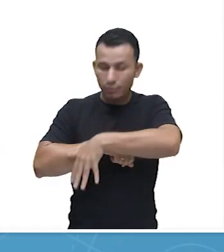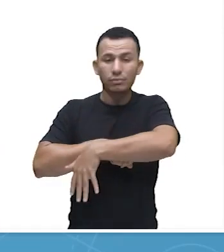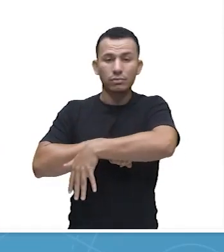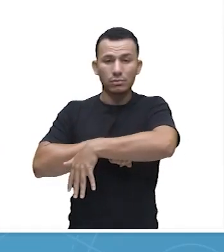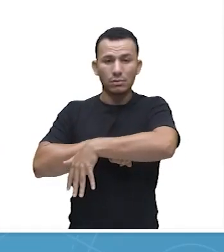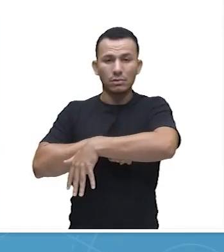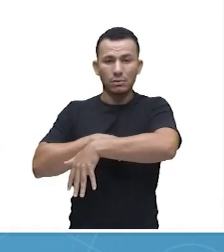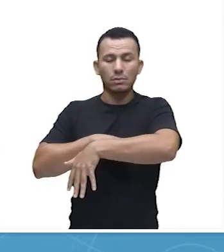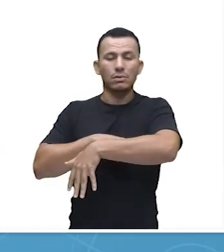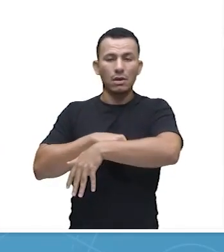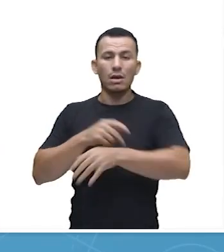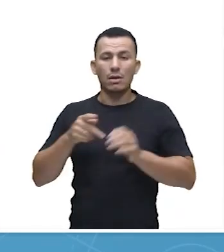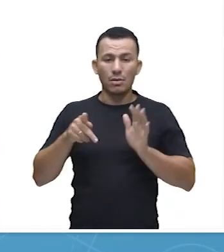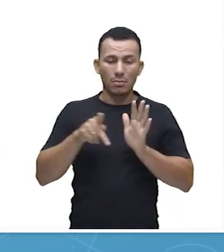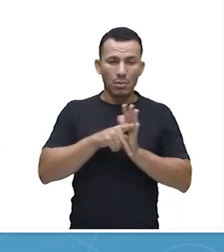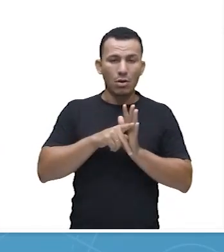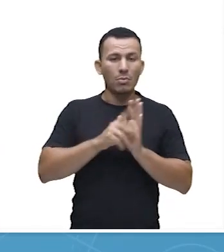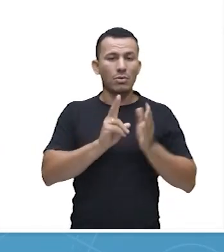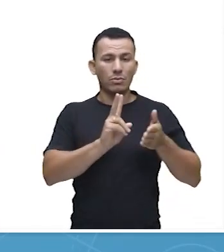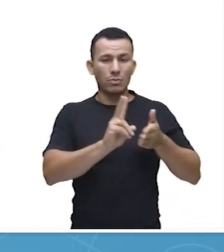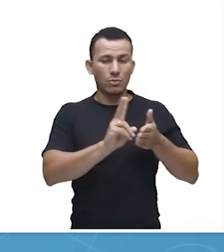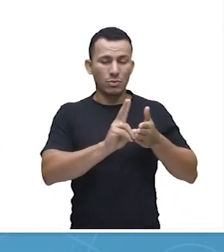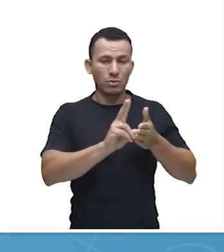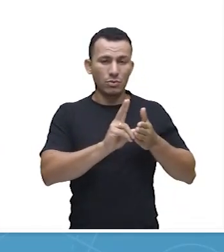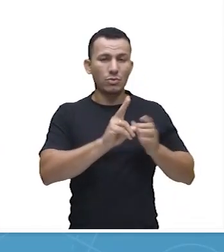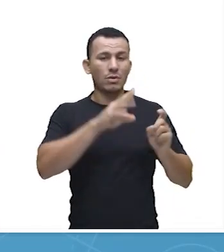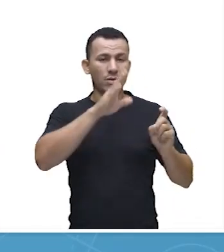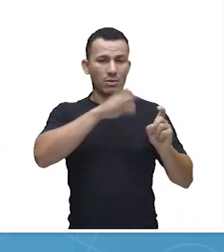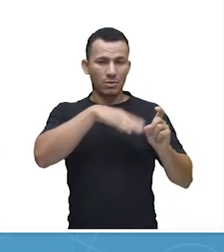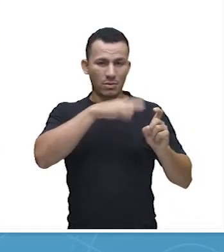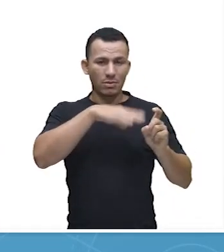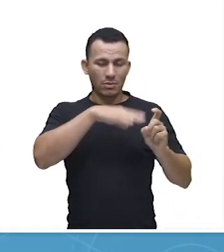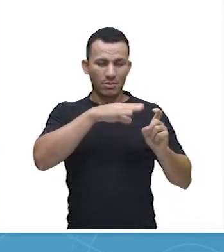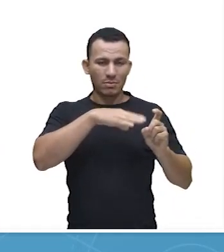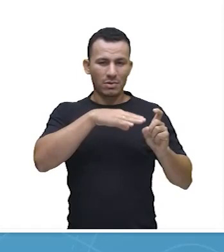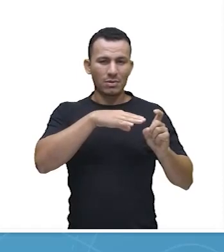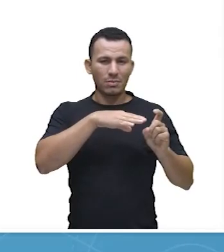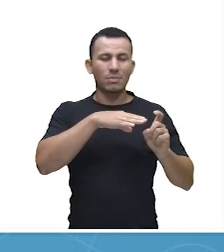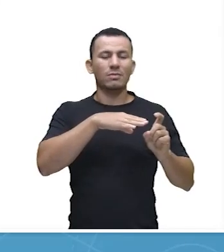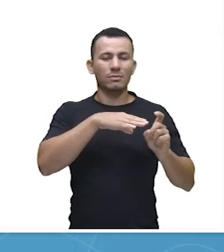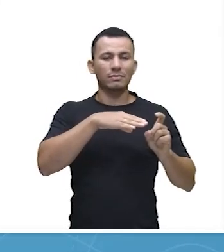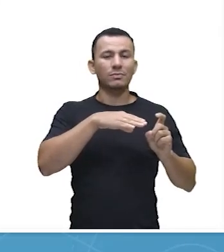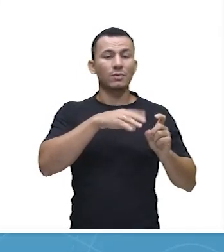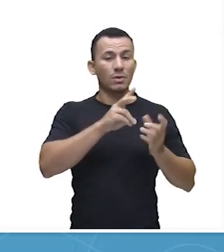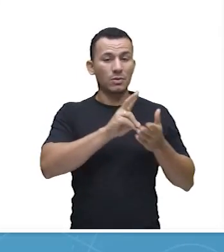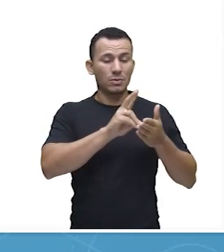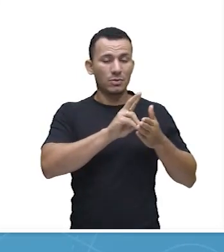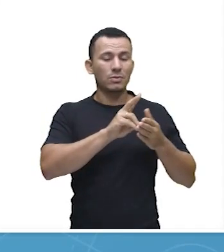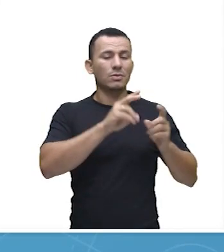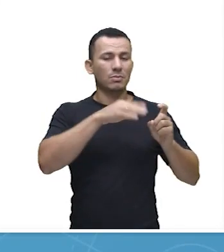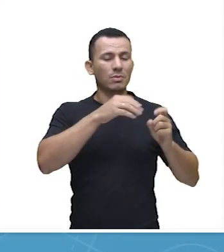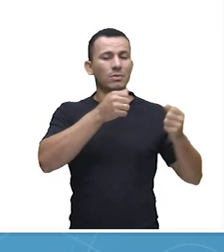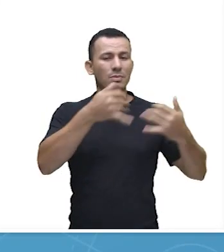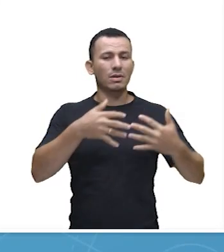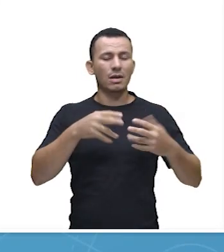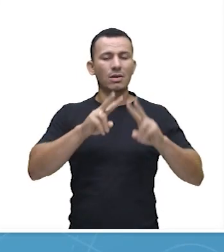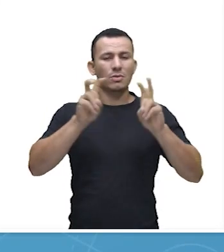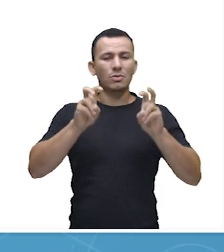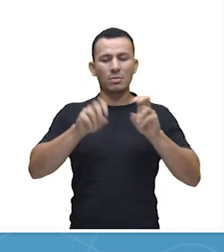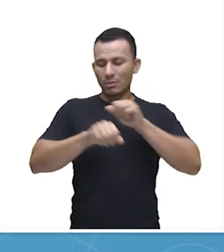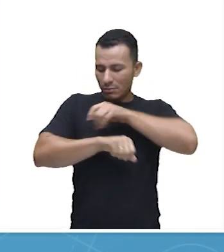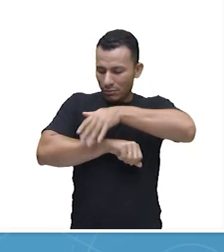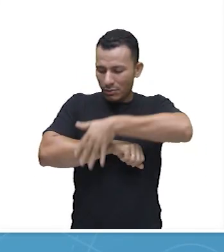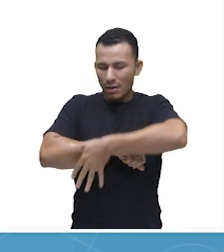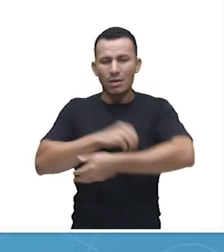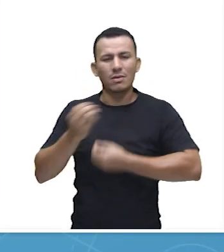a explicação mitológica deste povo para este fenômeno que realmente existe por lá. Seguindo,